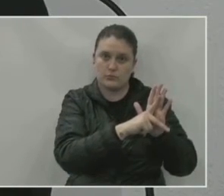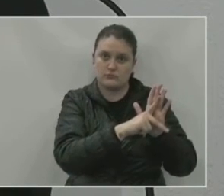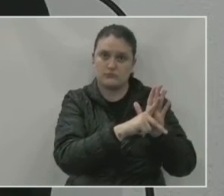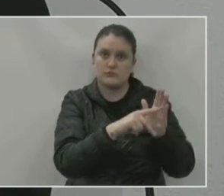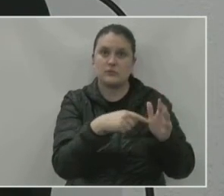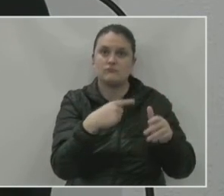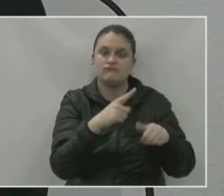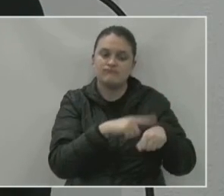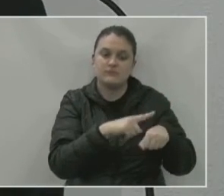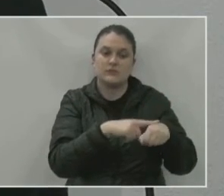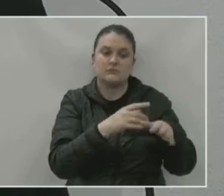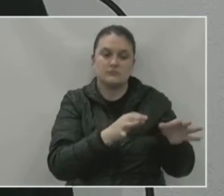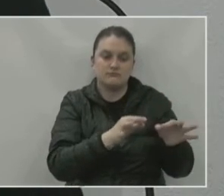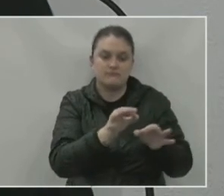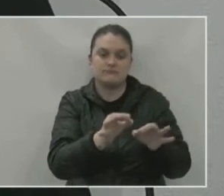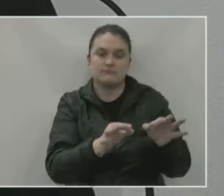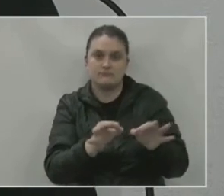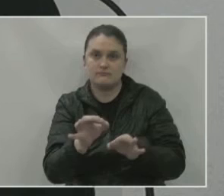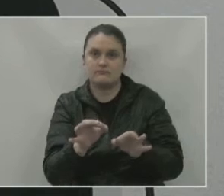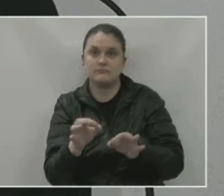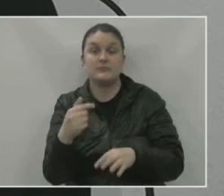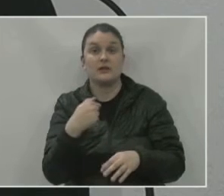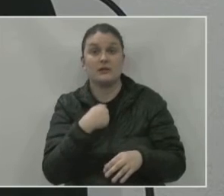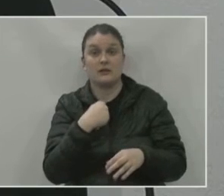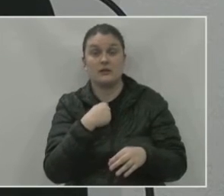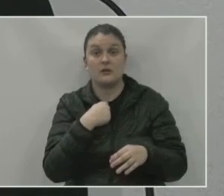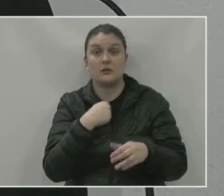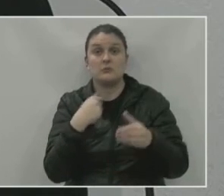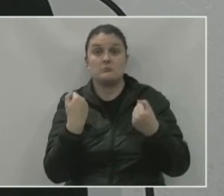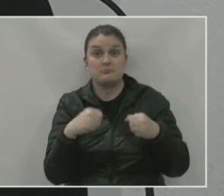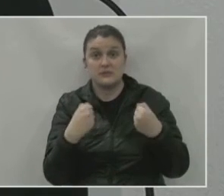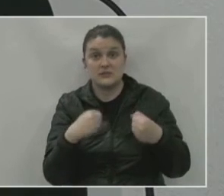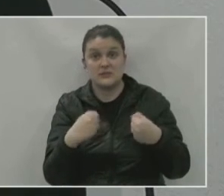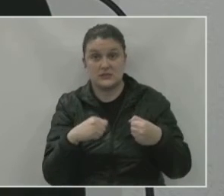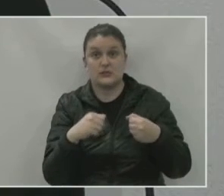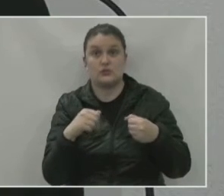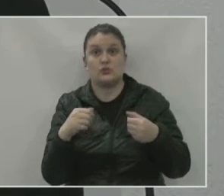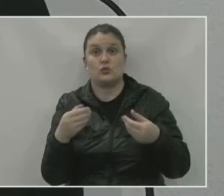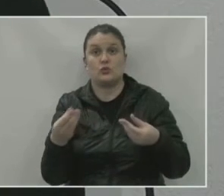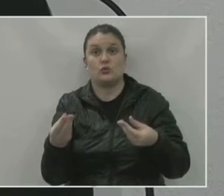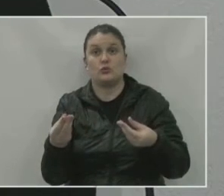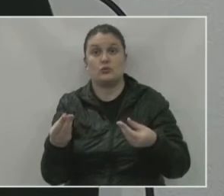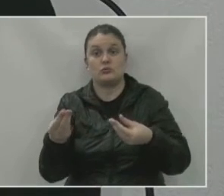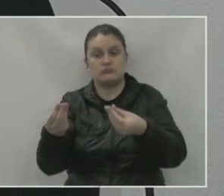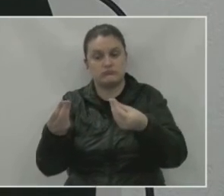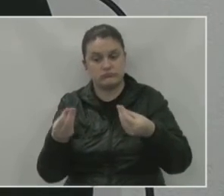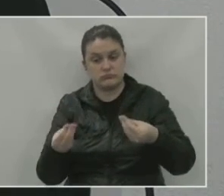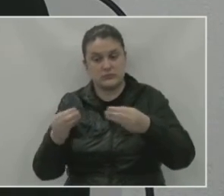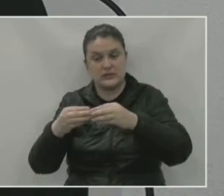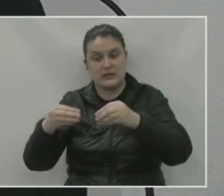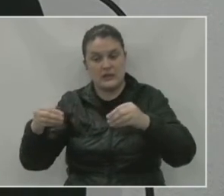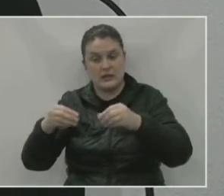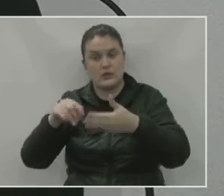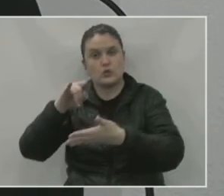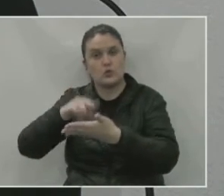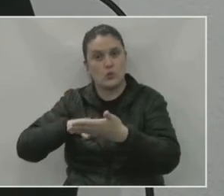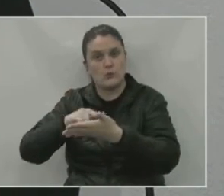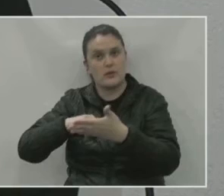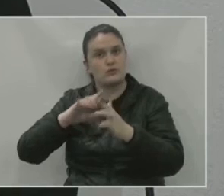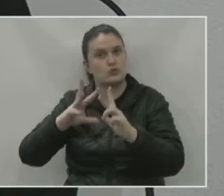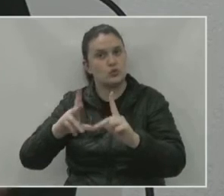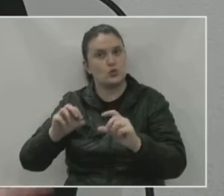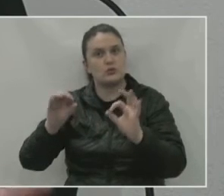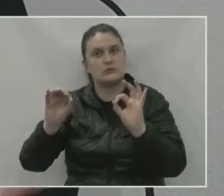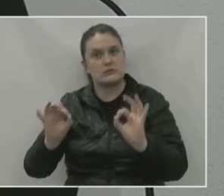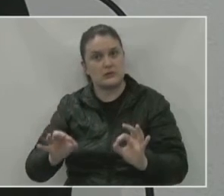modernizando. Mas, de qualquer forma, depende-se dos terrenos vizinhos para nós ampliarmos. Vai